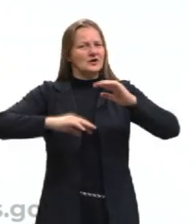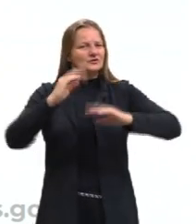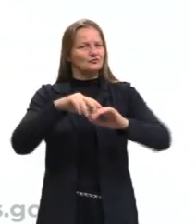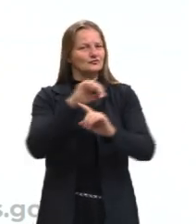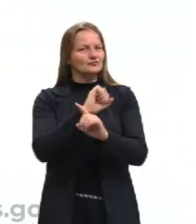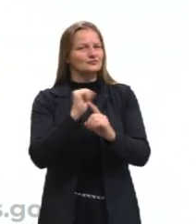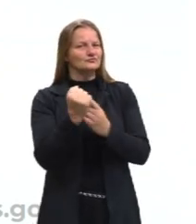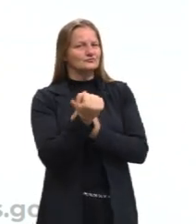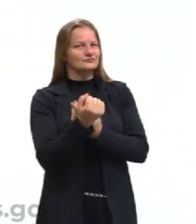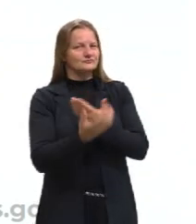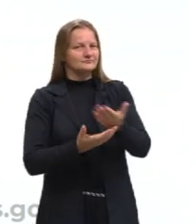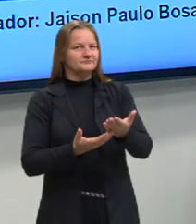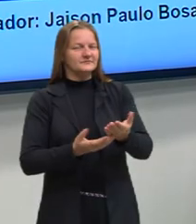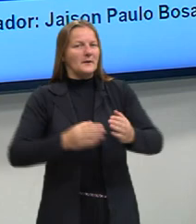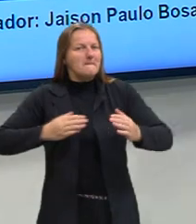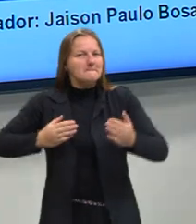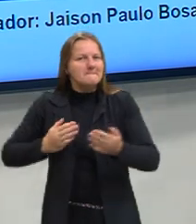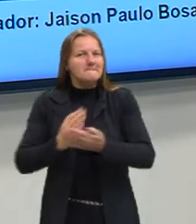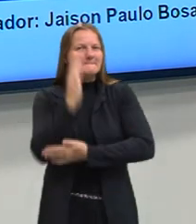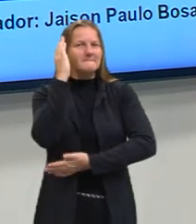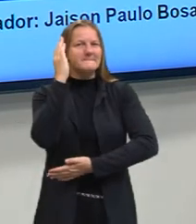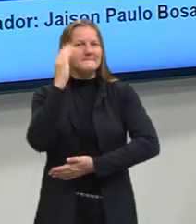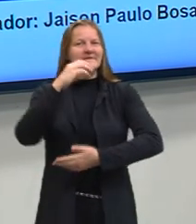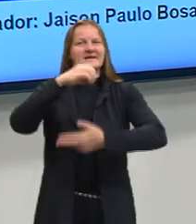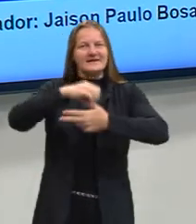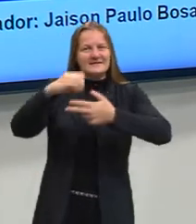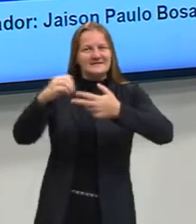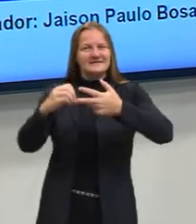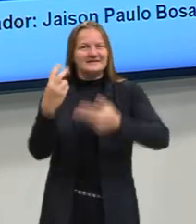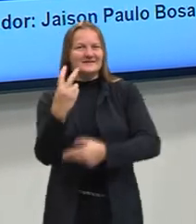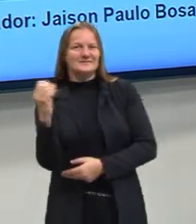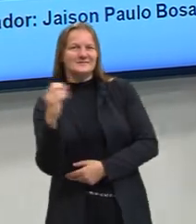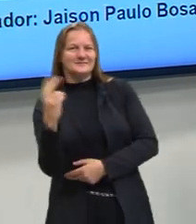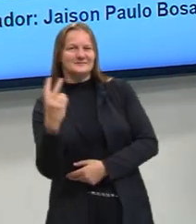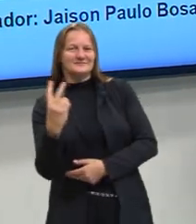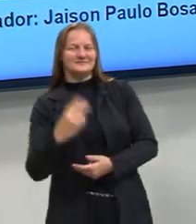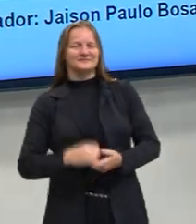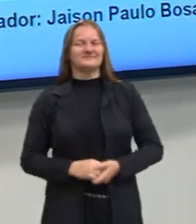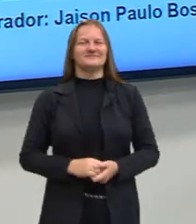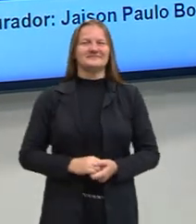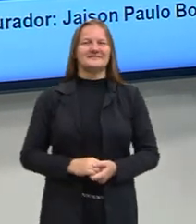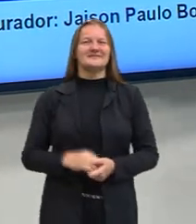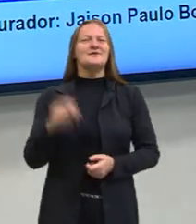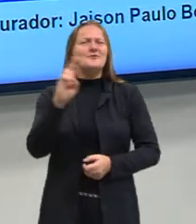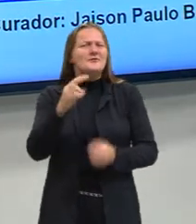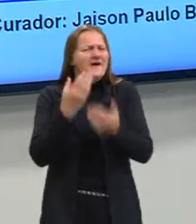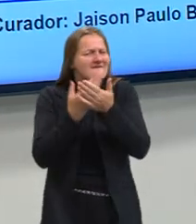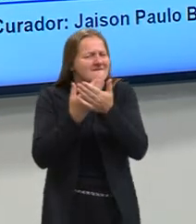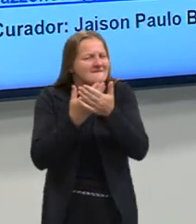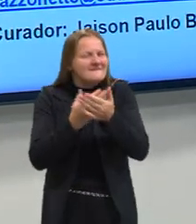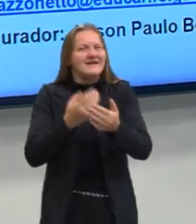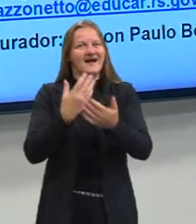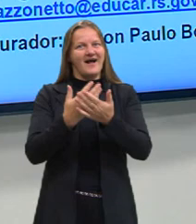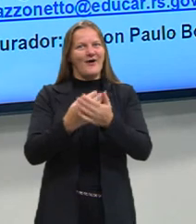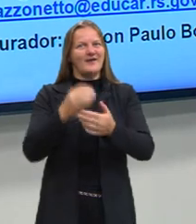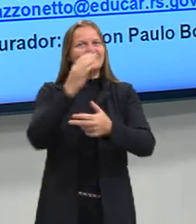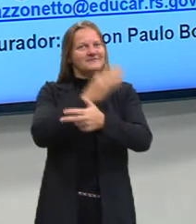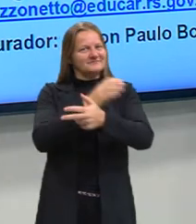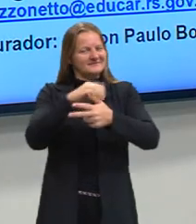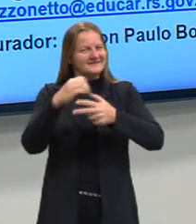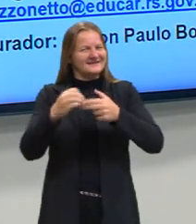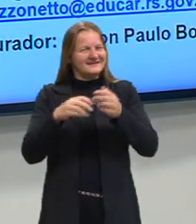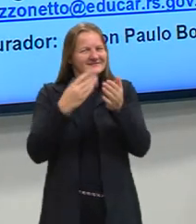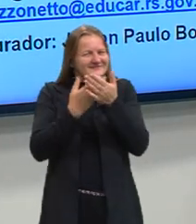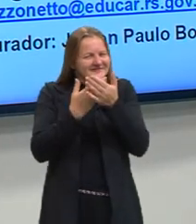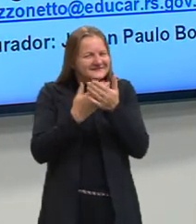Então vamos lá partiu passar e nem 2022 certo Use e abuse das aulas do pré-enem para